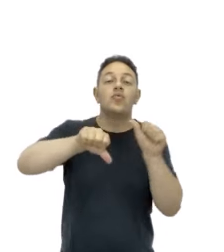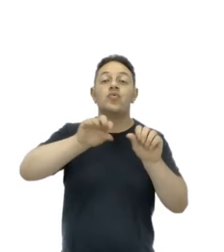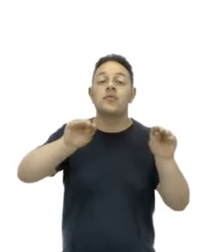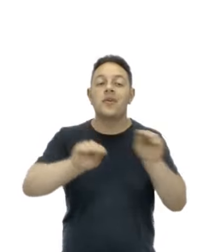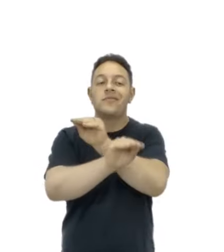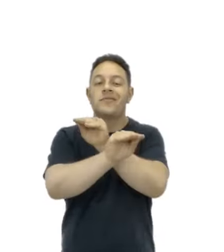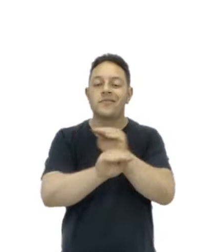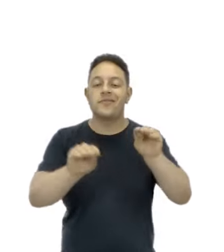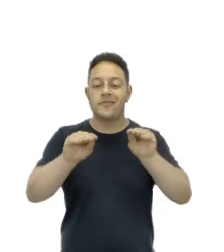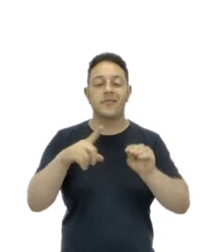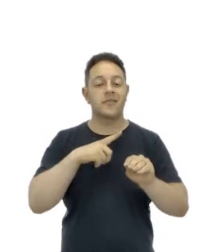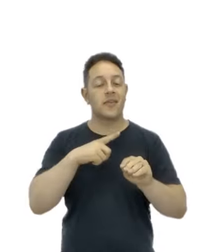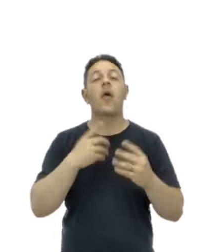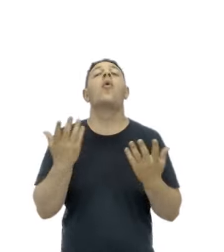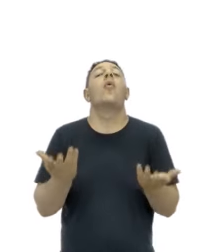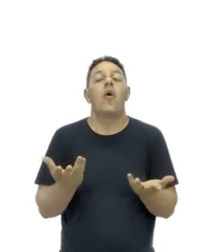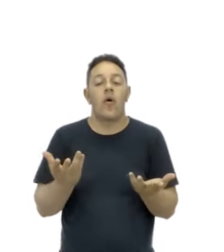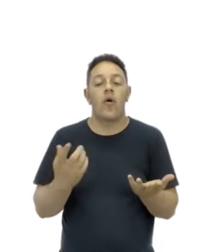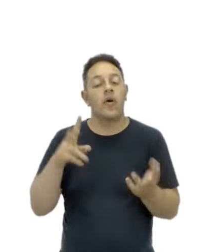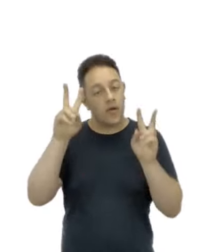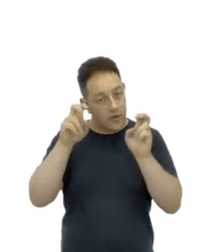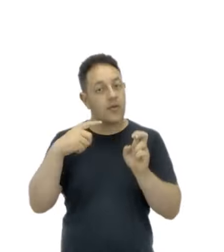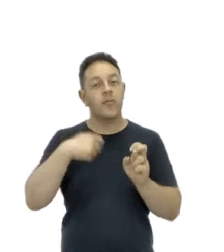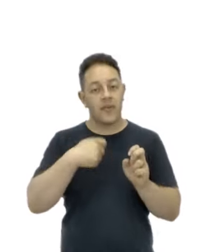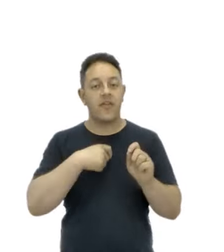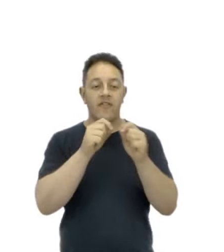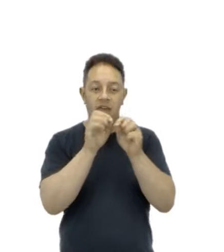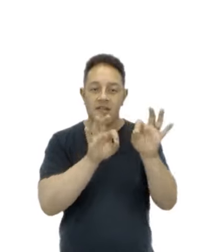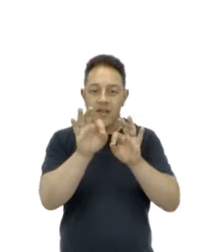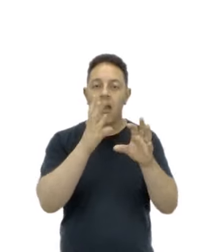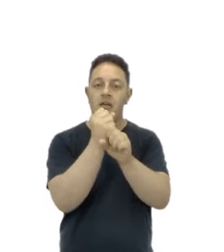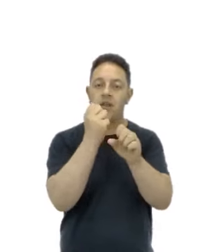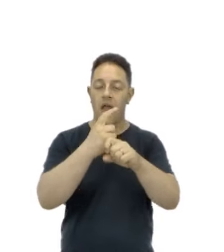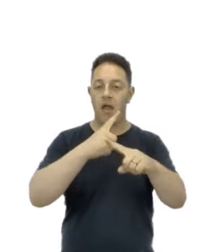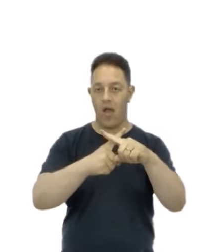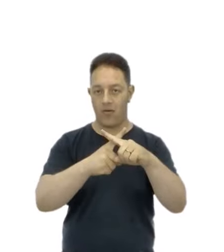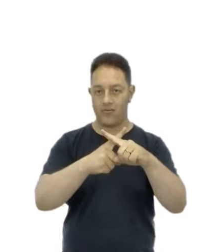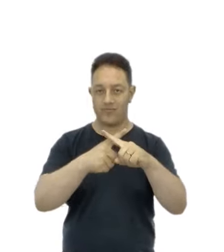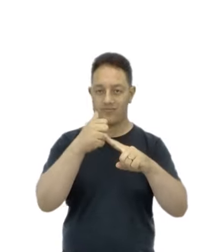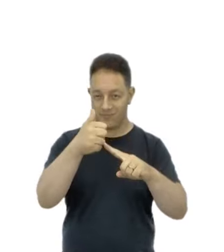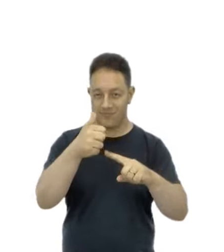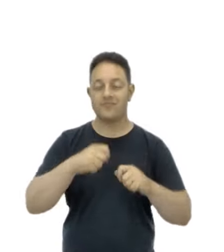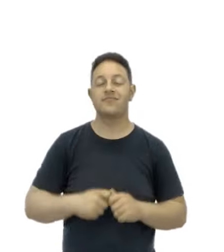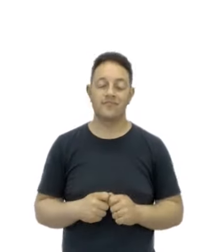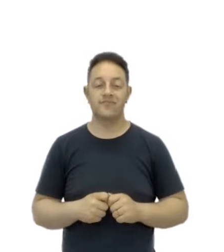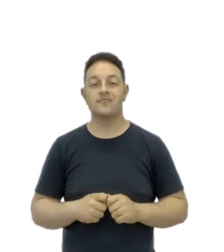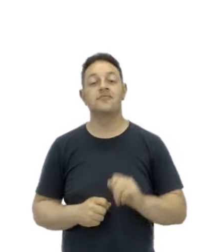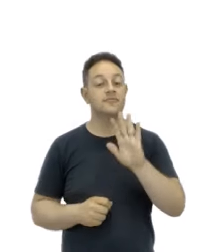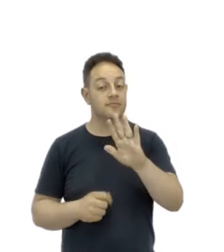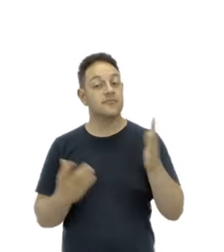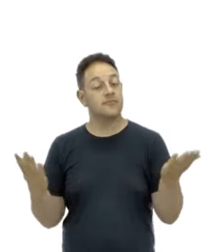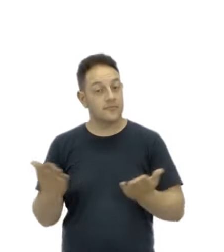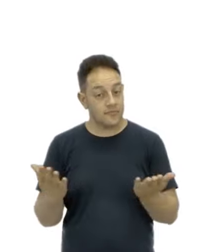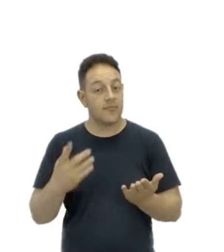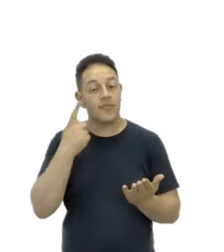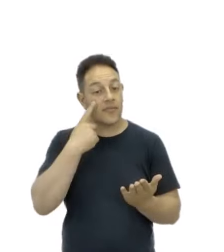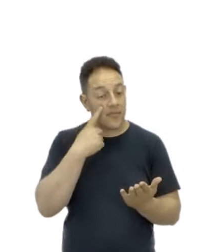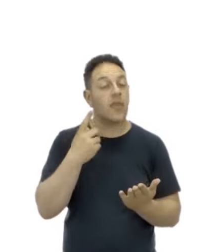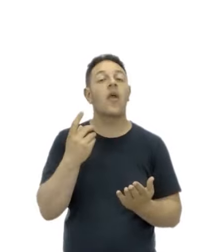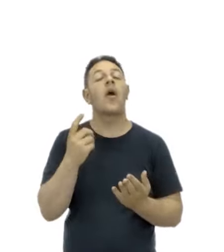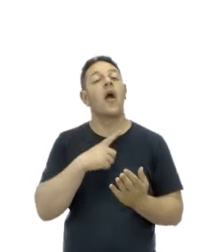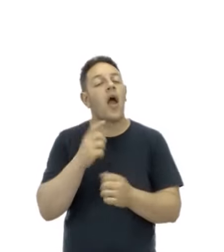da incógnita em situações que envolvem o campo multiplicativo. Agora, analisaremos